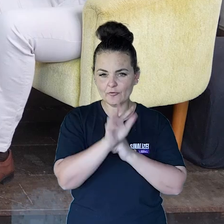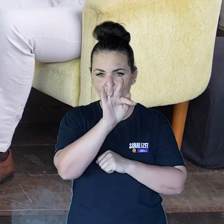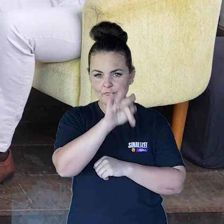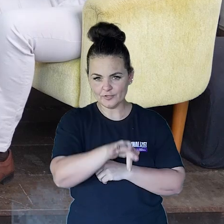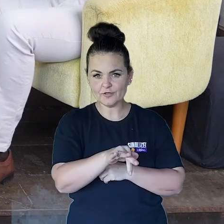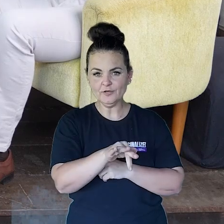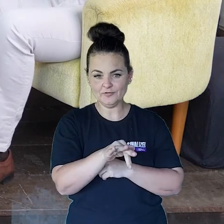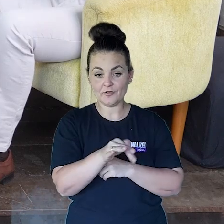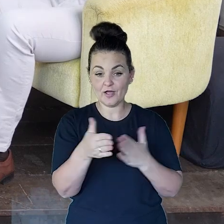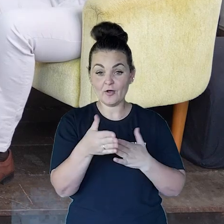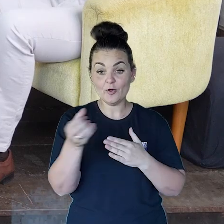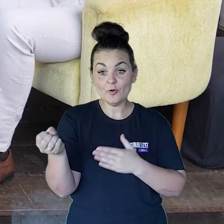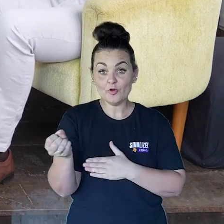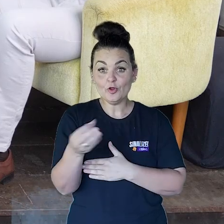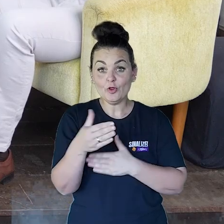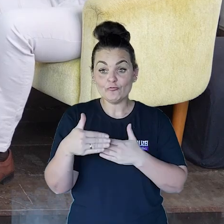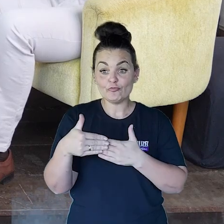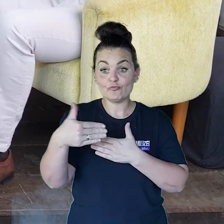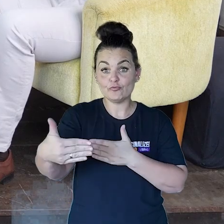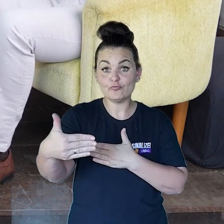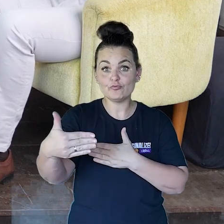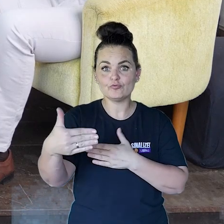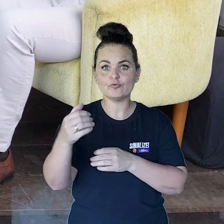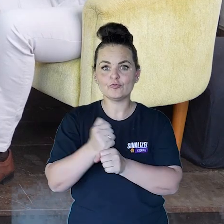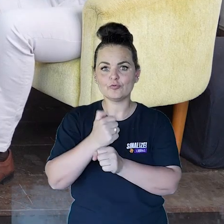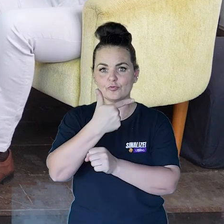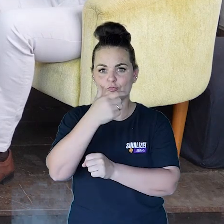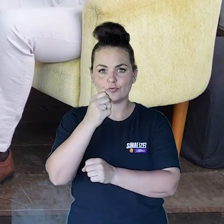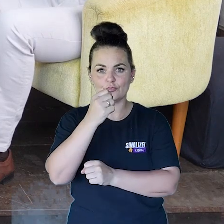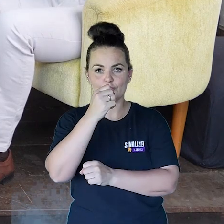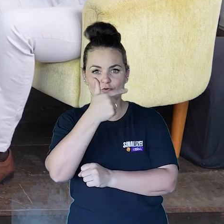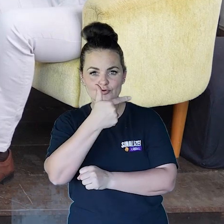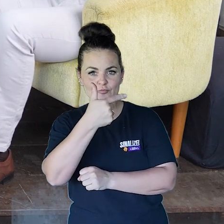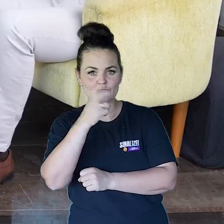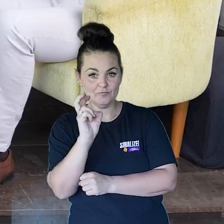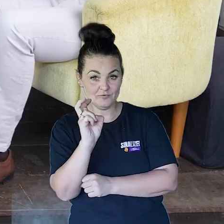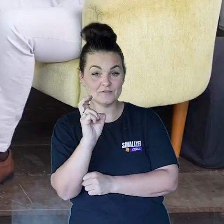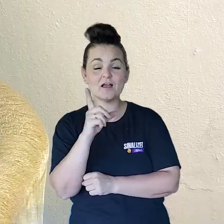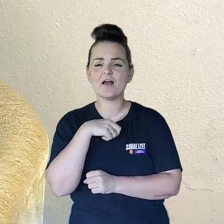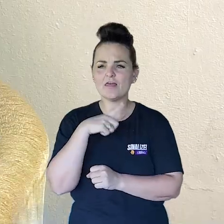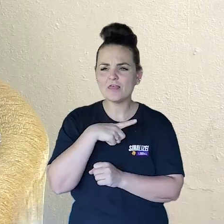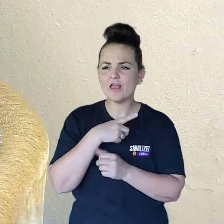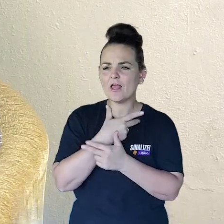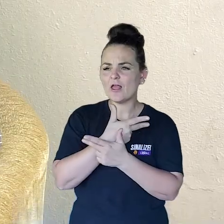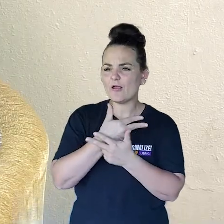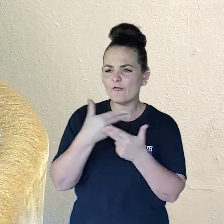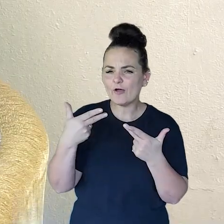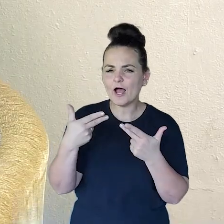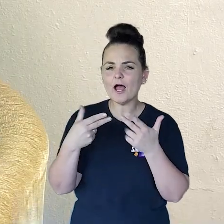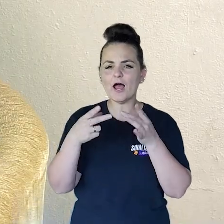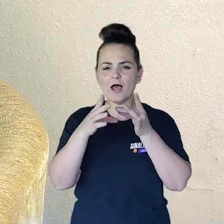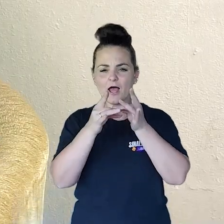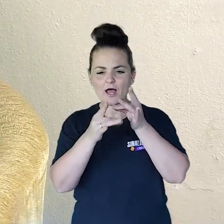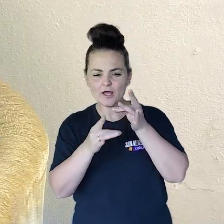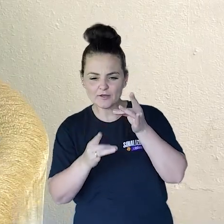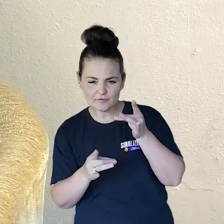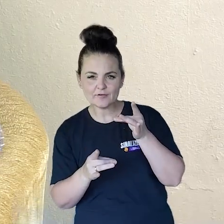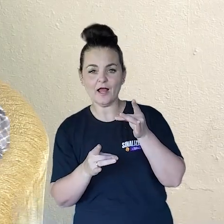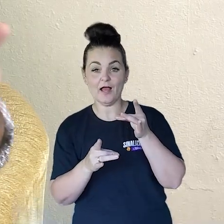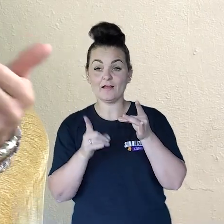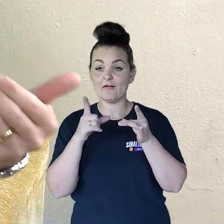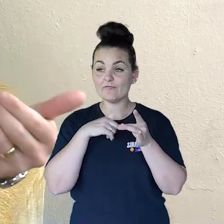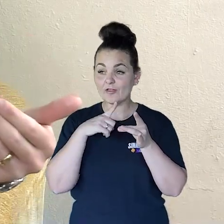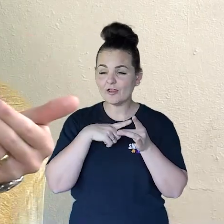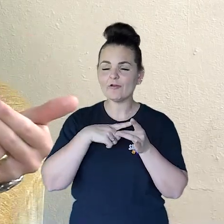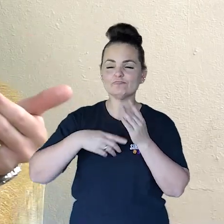e partindo para uma nova, muitos detalhes, muitas vamos supor, muitos caminhos que eu tive